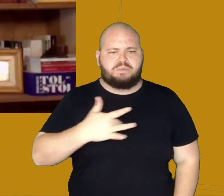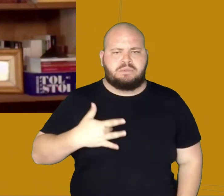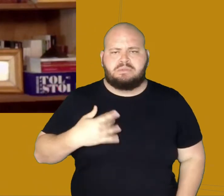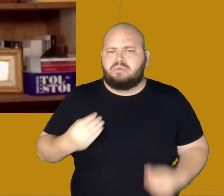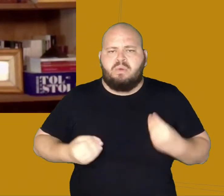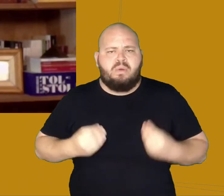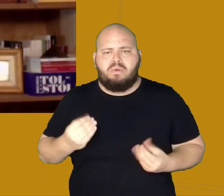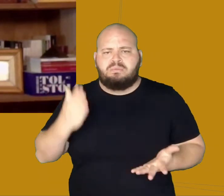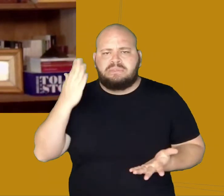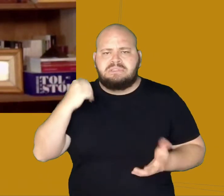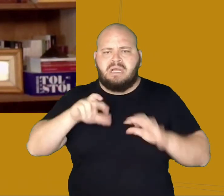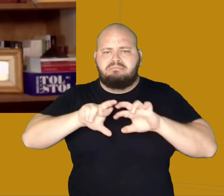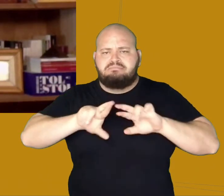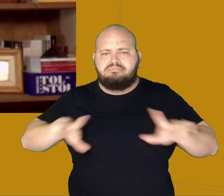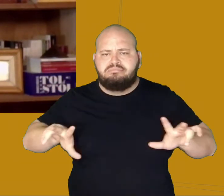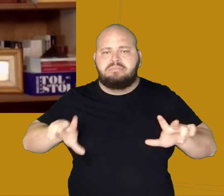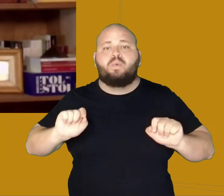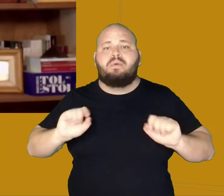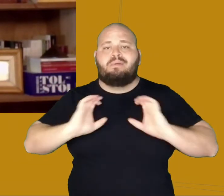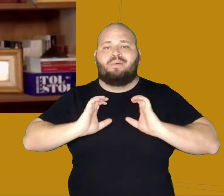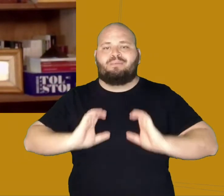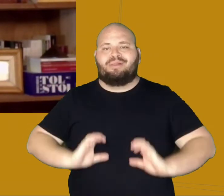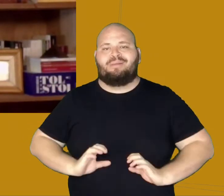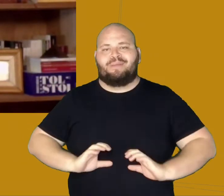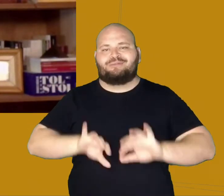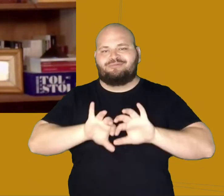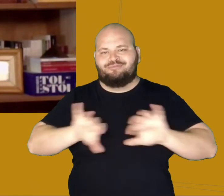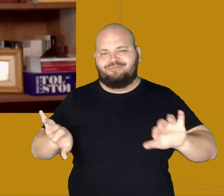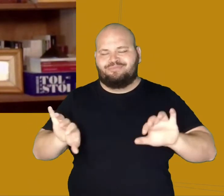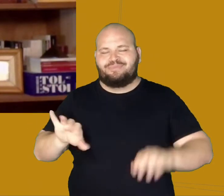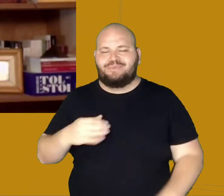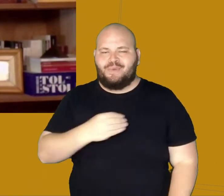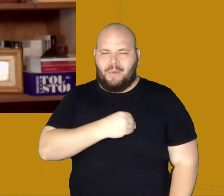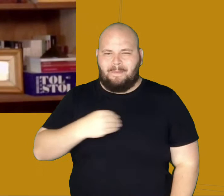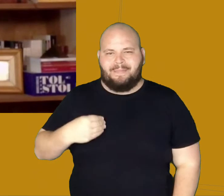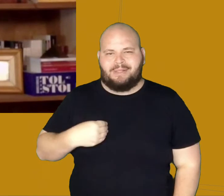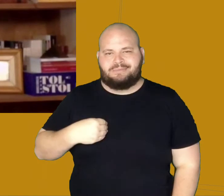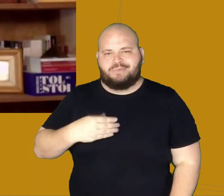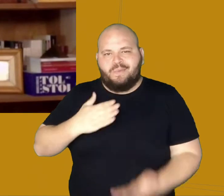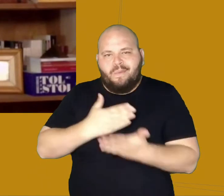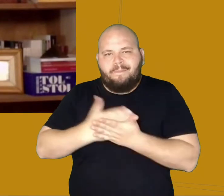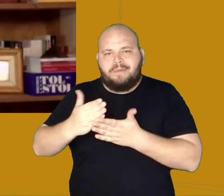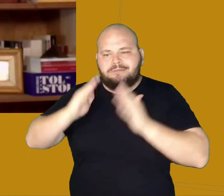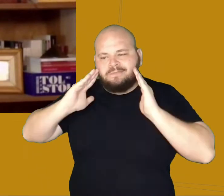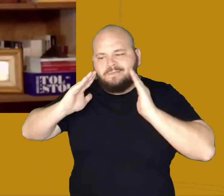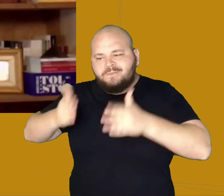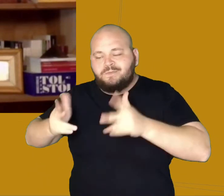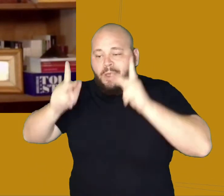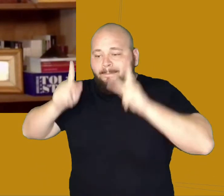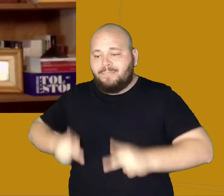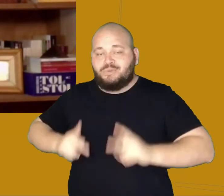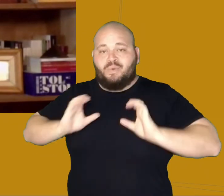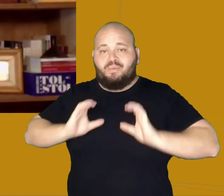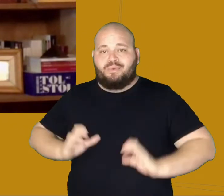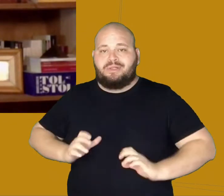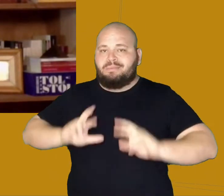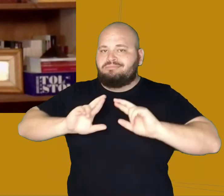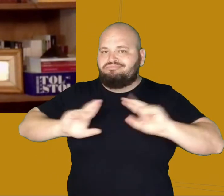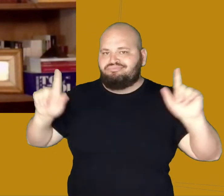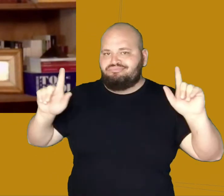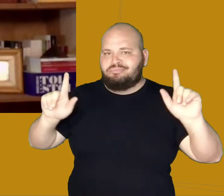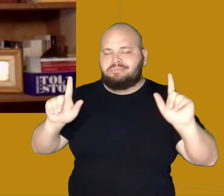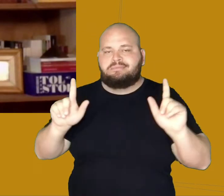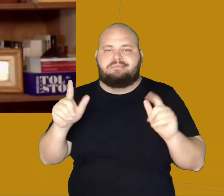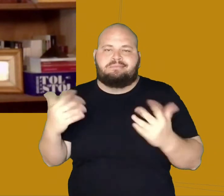saudável? O comportamento dessas pessoas. O médico começa a se preocupar com aqueles que têm um comportamento fora do